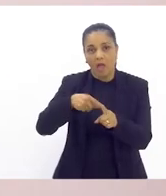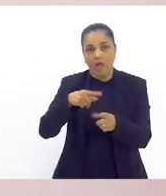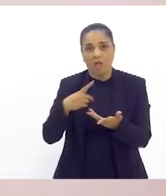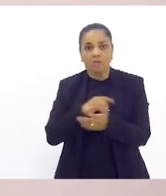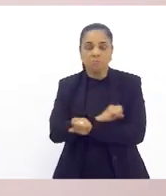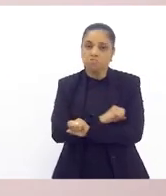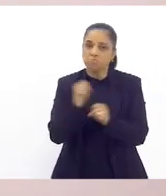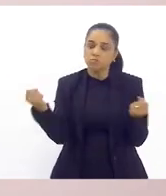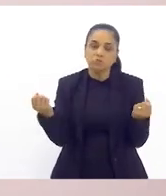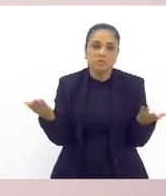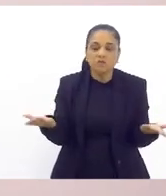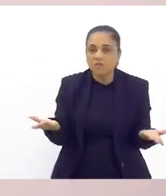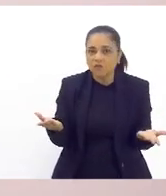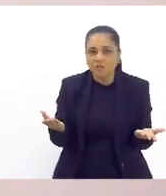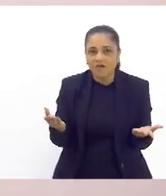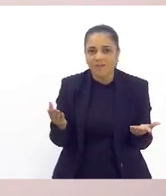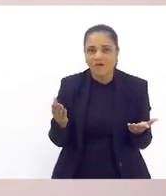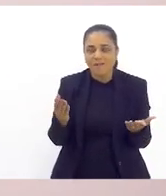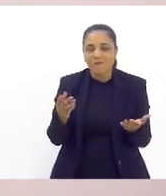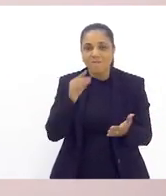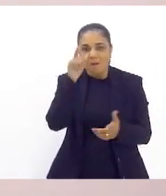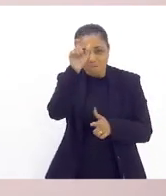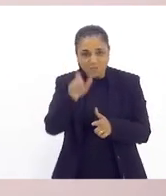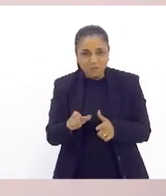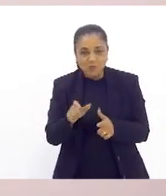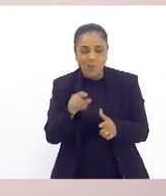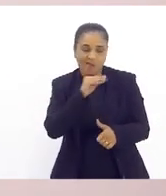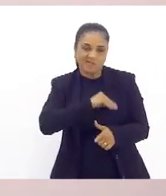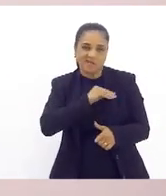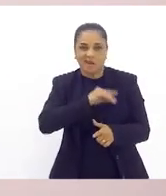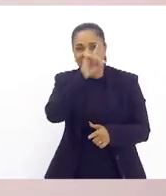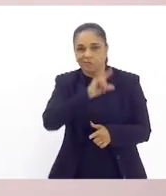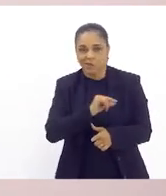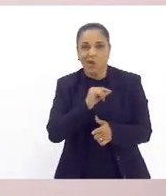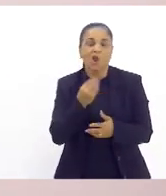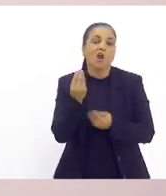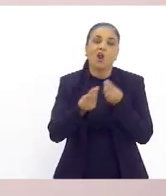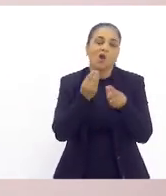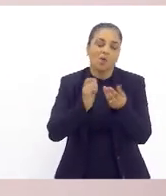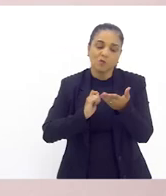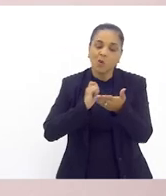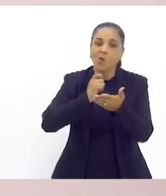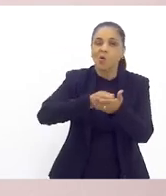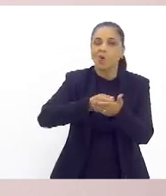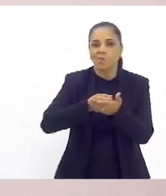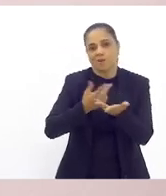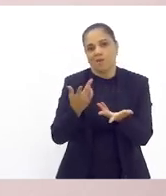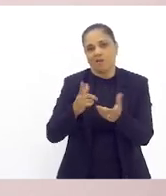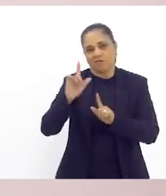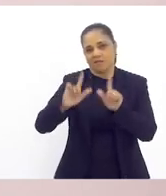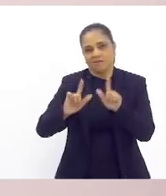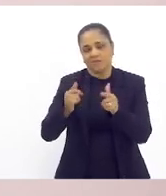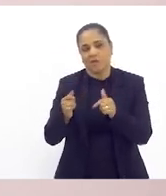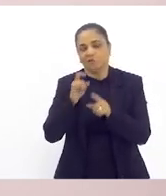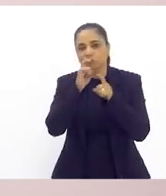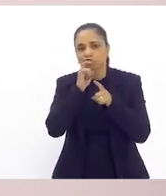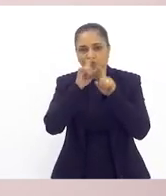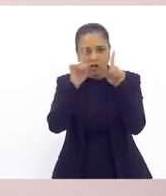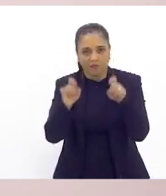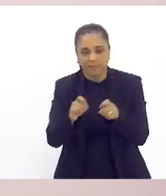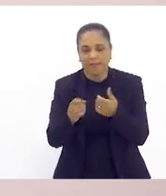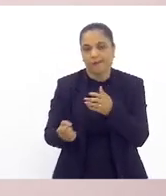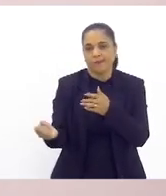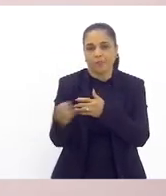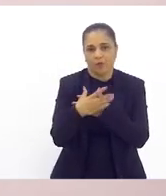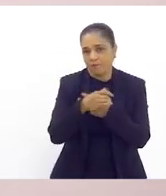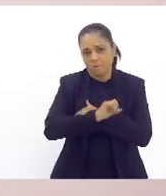aí fica impossível de uma pessoa com baixa renda conseguir rever os seus eletrodomésticos é muito triste então fica aqui